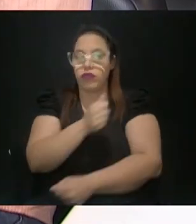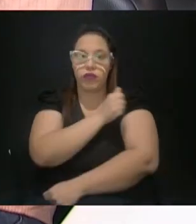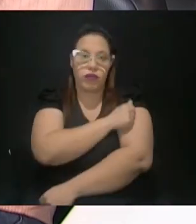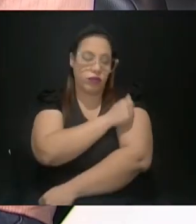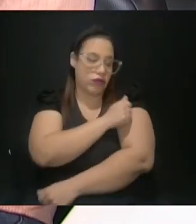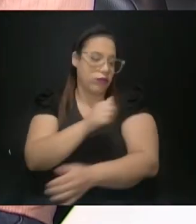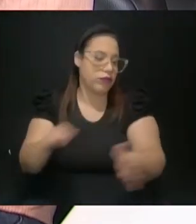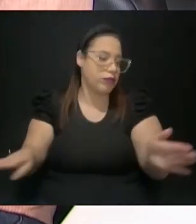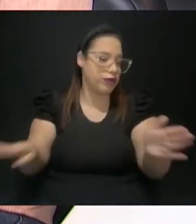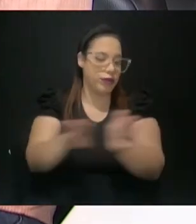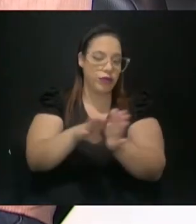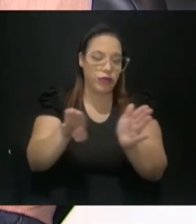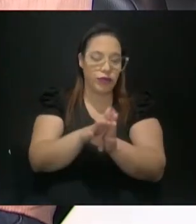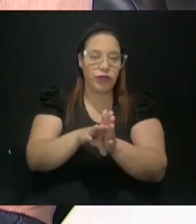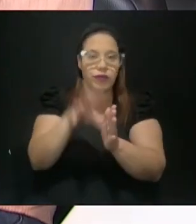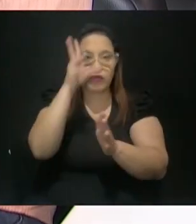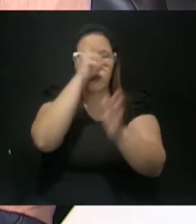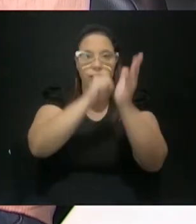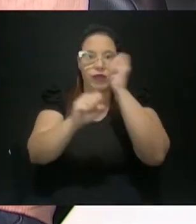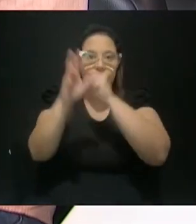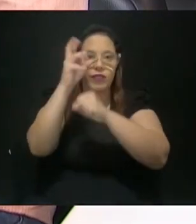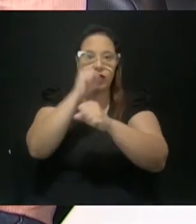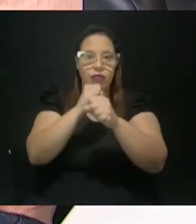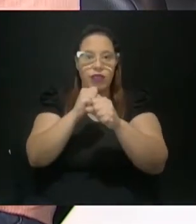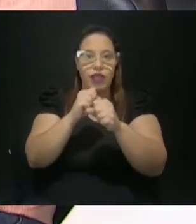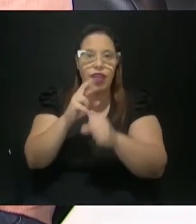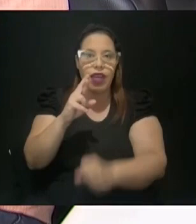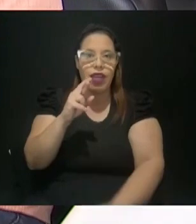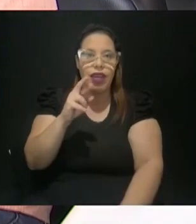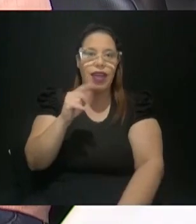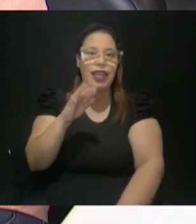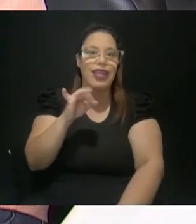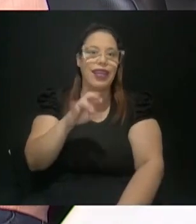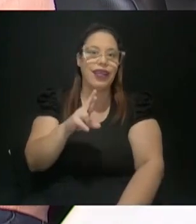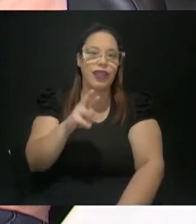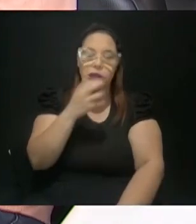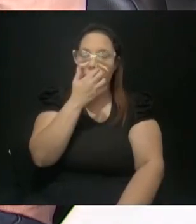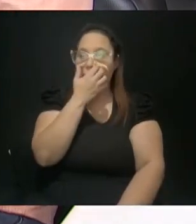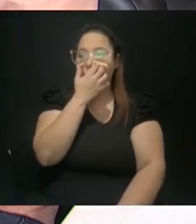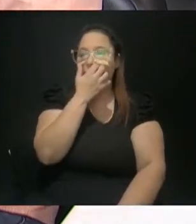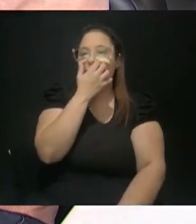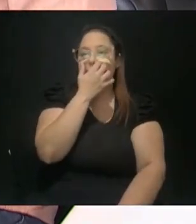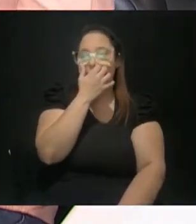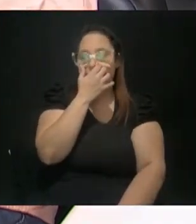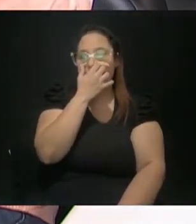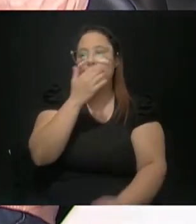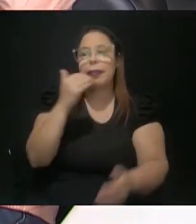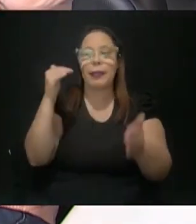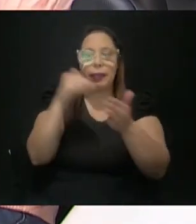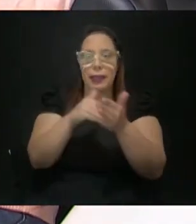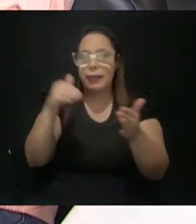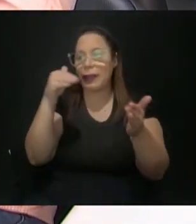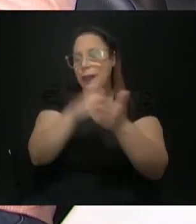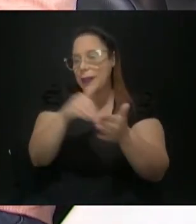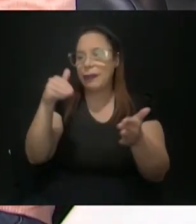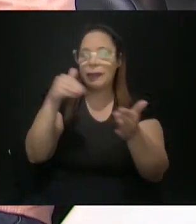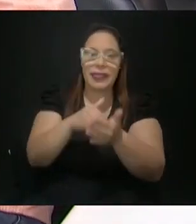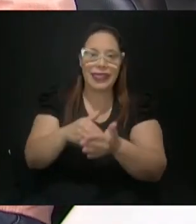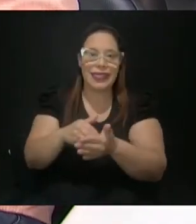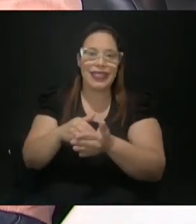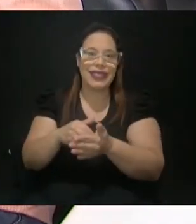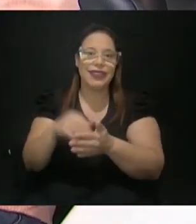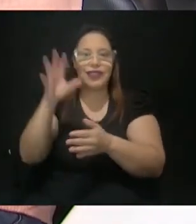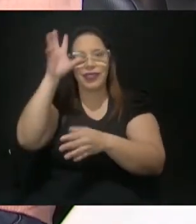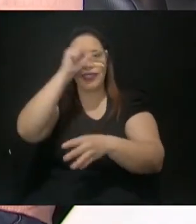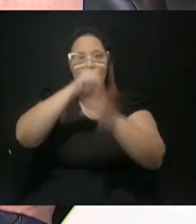aprender redes, eles querem aprender para hackear. Eles querem aprender para hackear, para invadir. Sabe invadir? Tem que aprender, mas aí temos